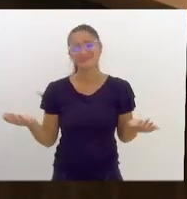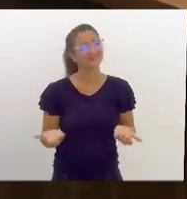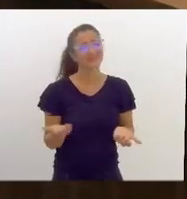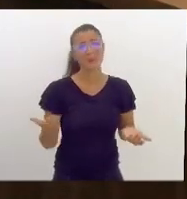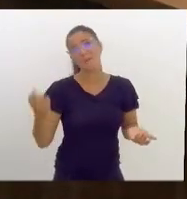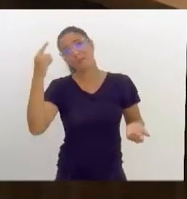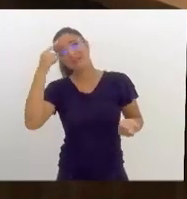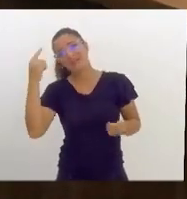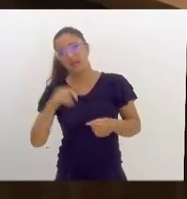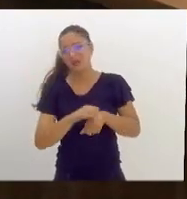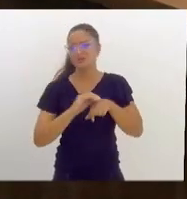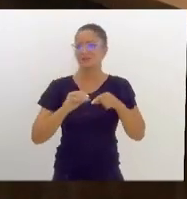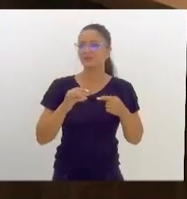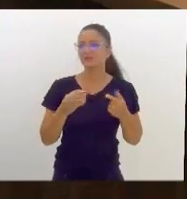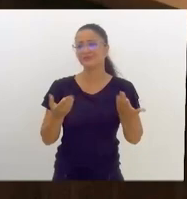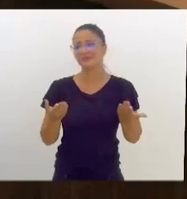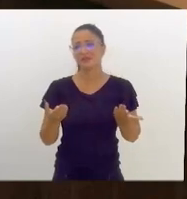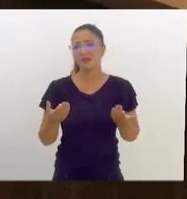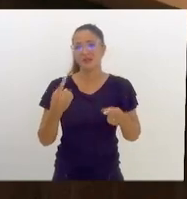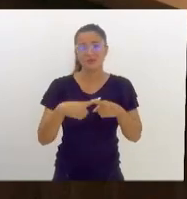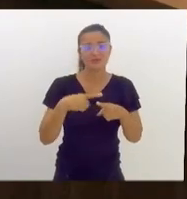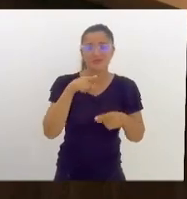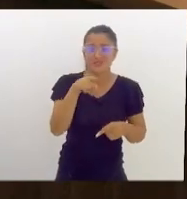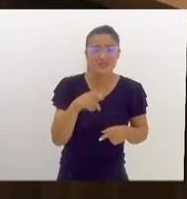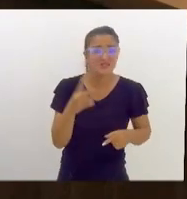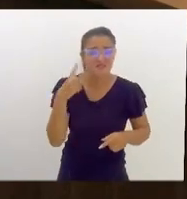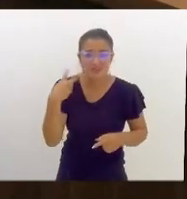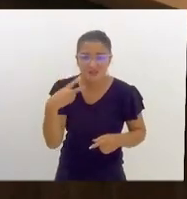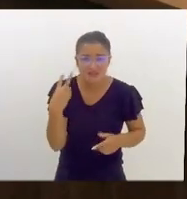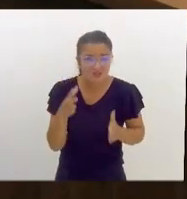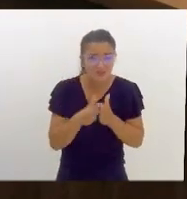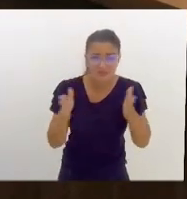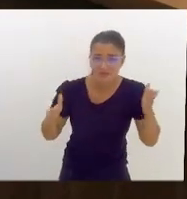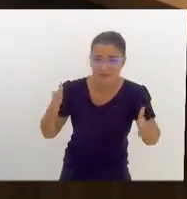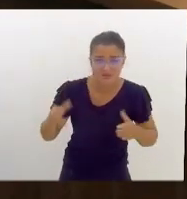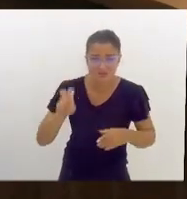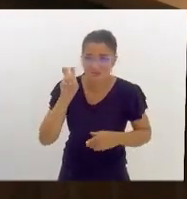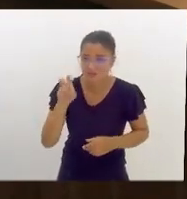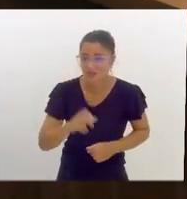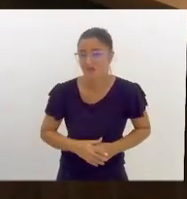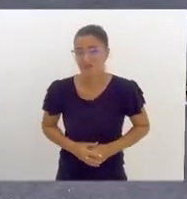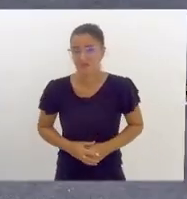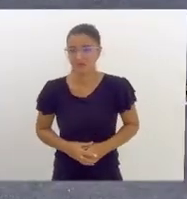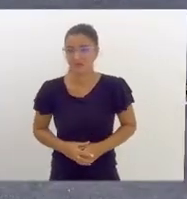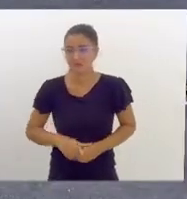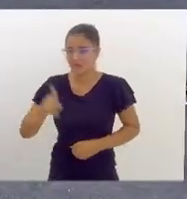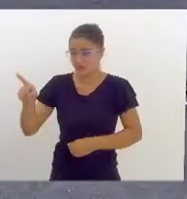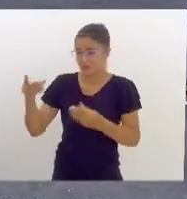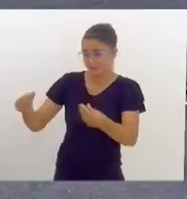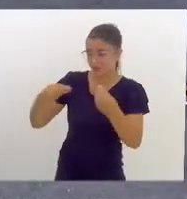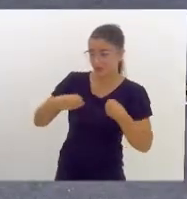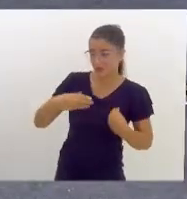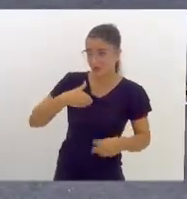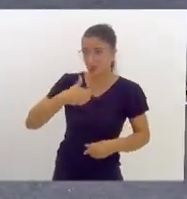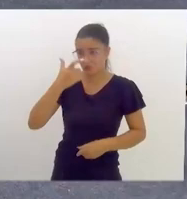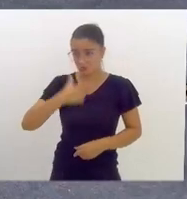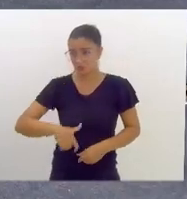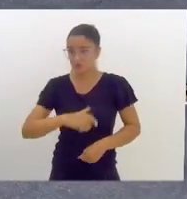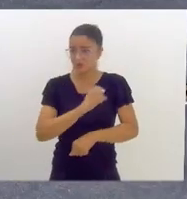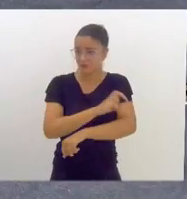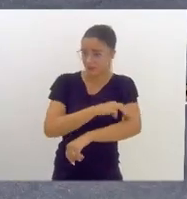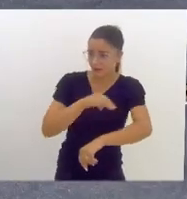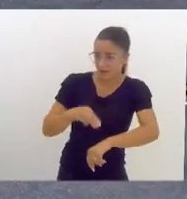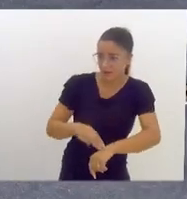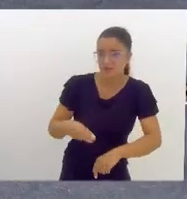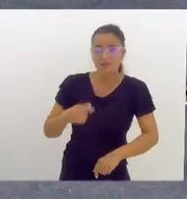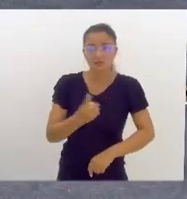que é um vereador de 5 mandatos, experiente, me honra muito ter dado o título de cidadão macaense, a gente tem que ter a clareza que